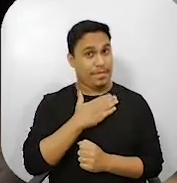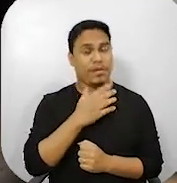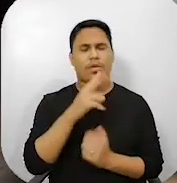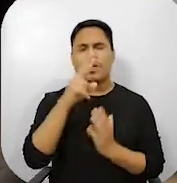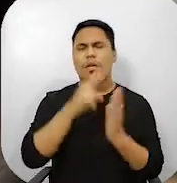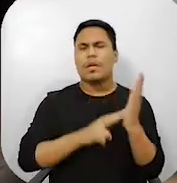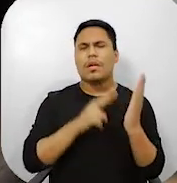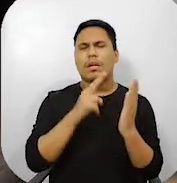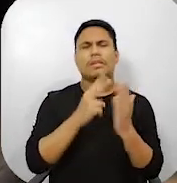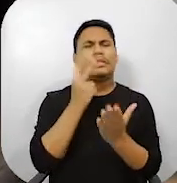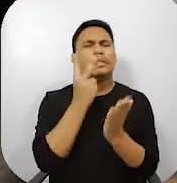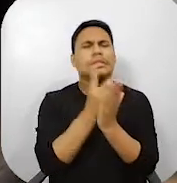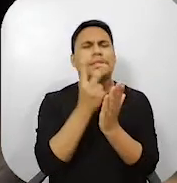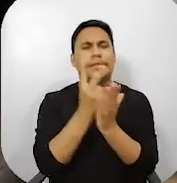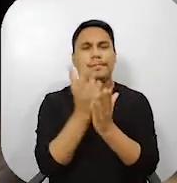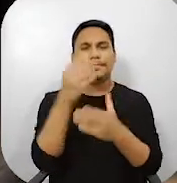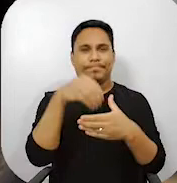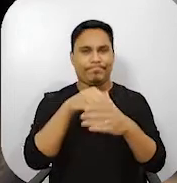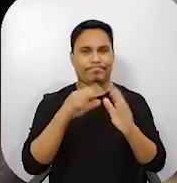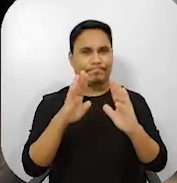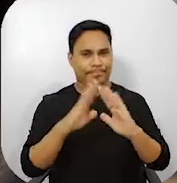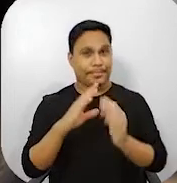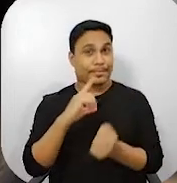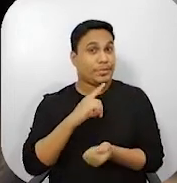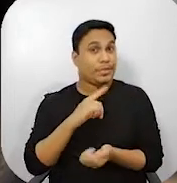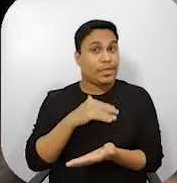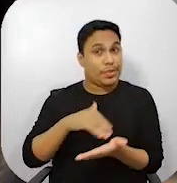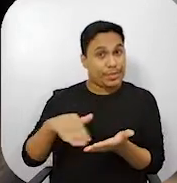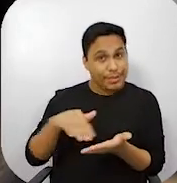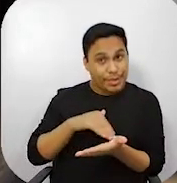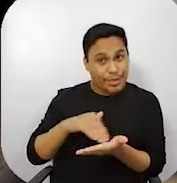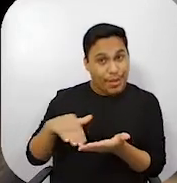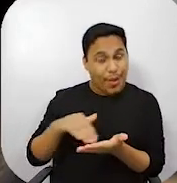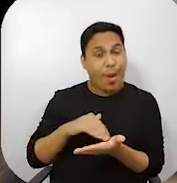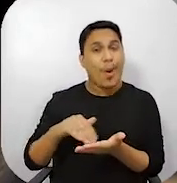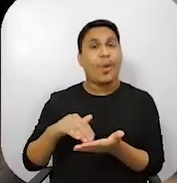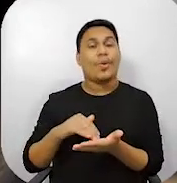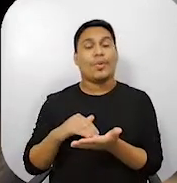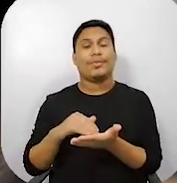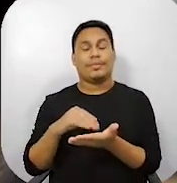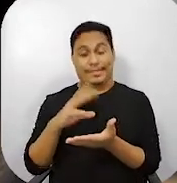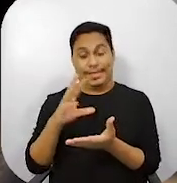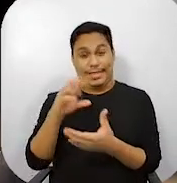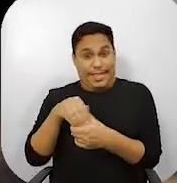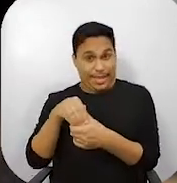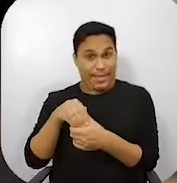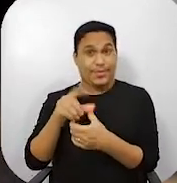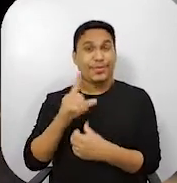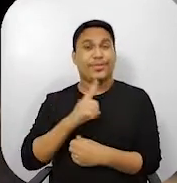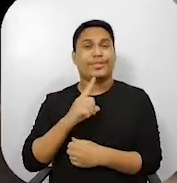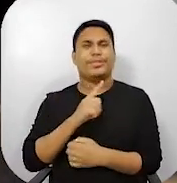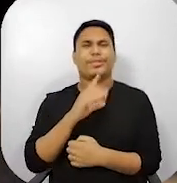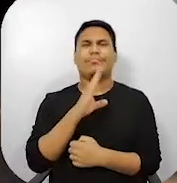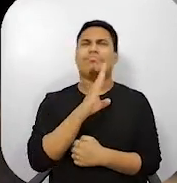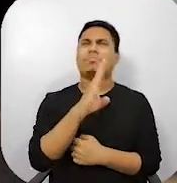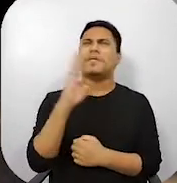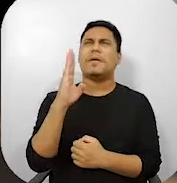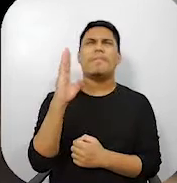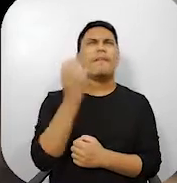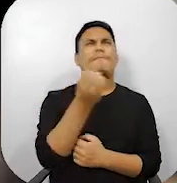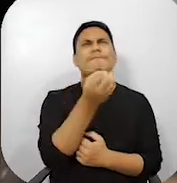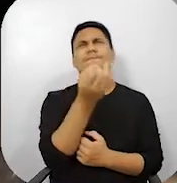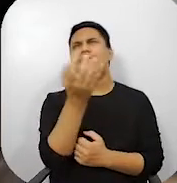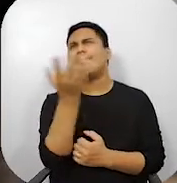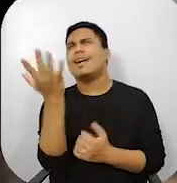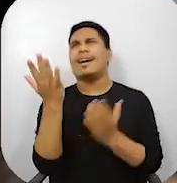tinha um escritório em casa também além do que ele tinha fora e tinha uma prateleira assim muito grande cheia